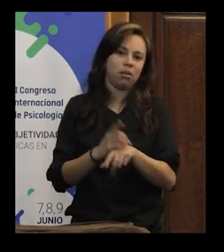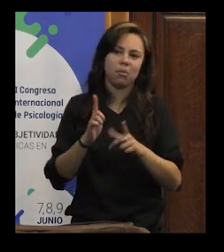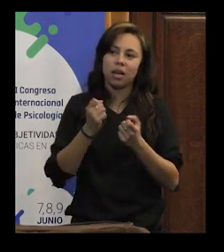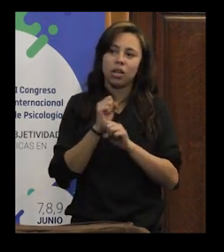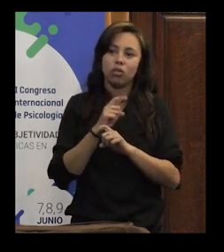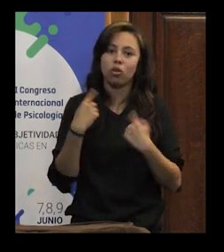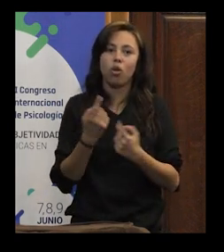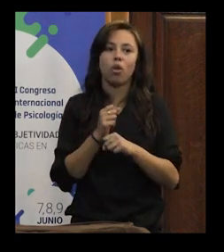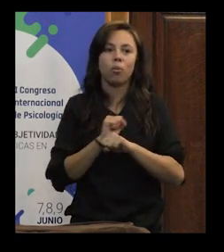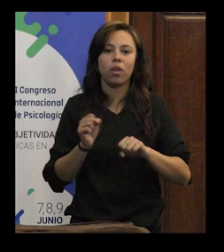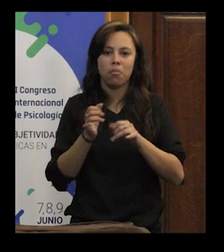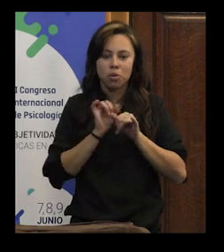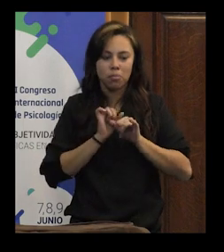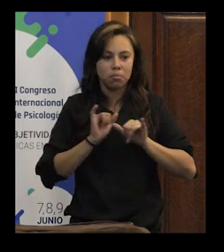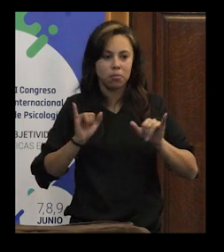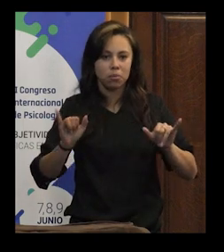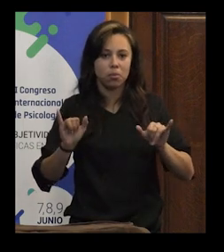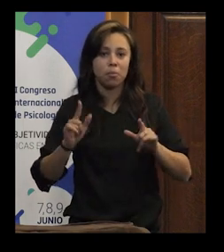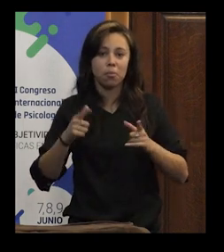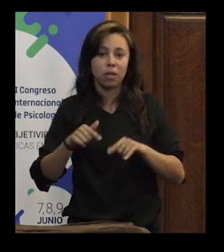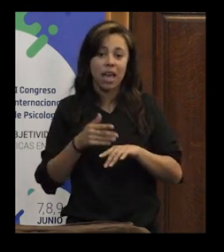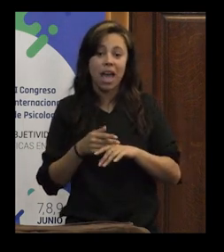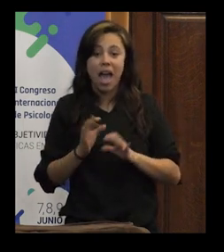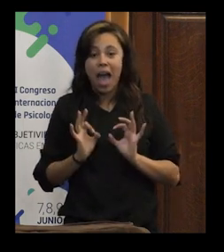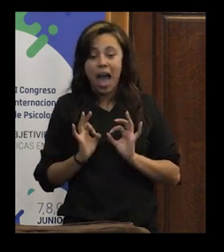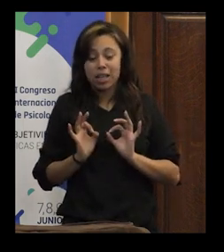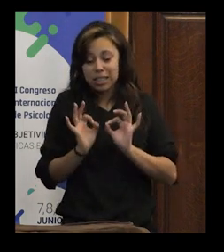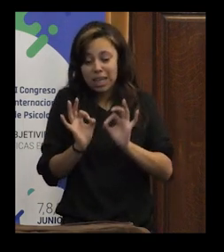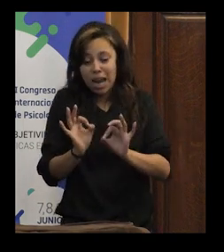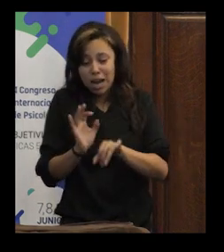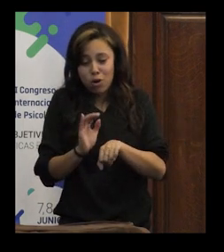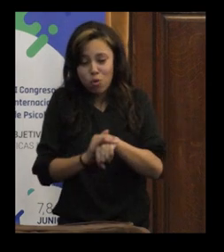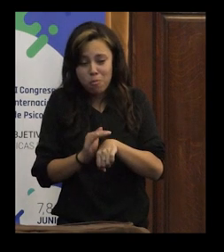terminar generando culpa.